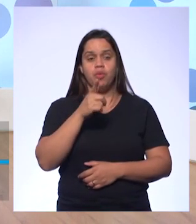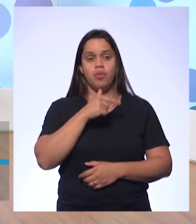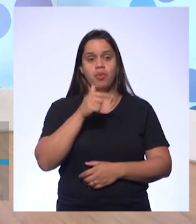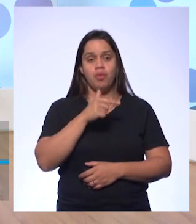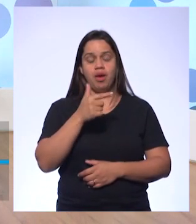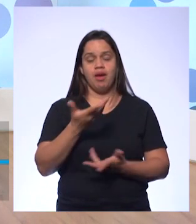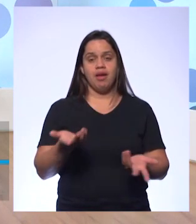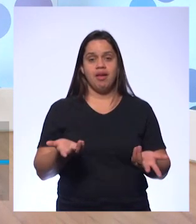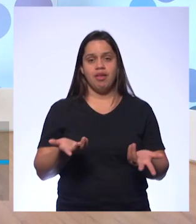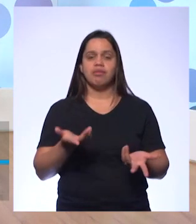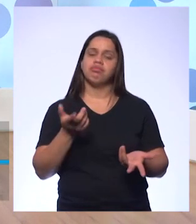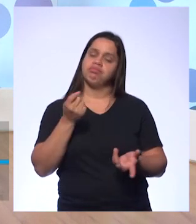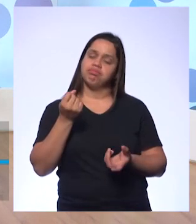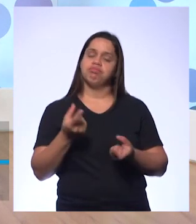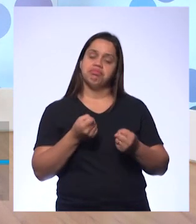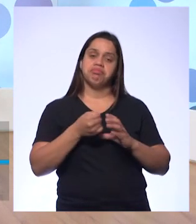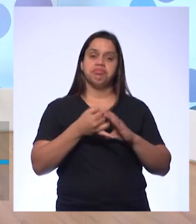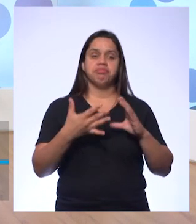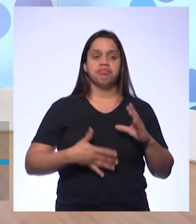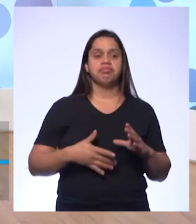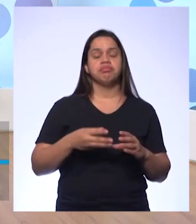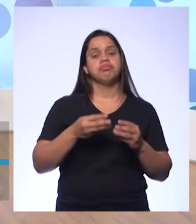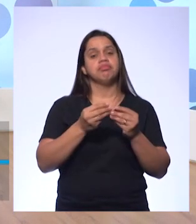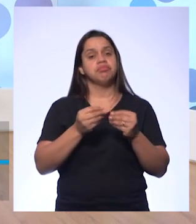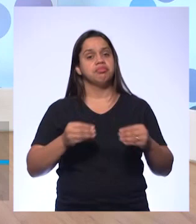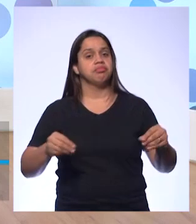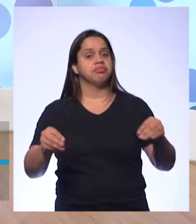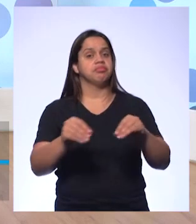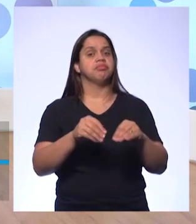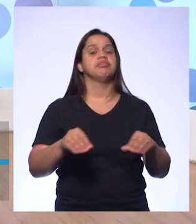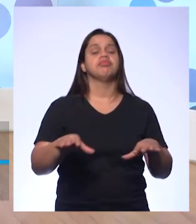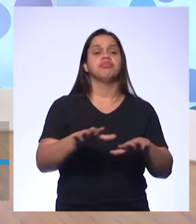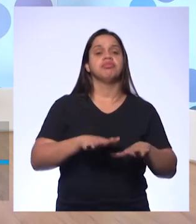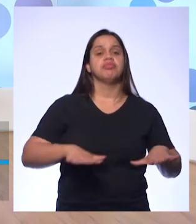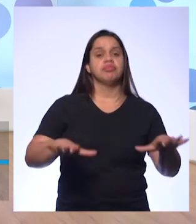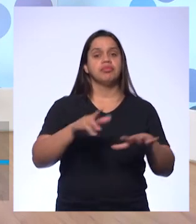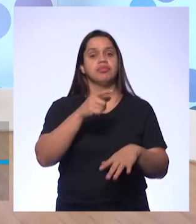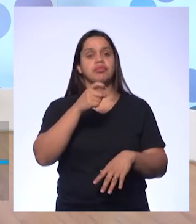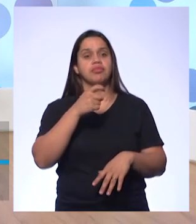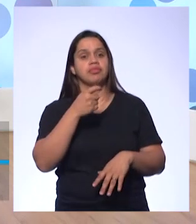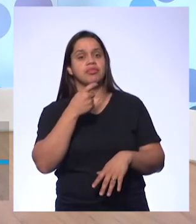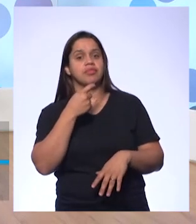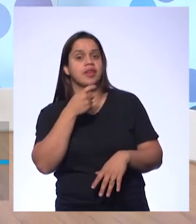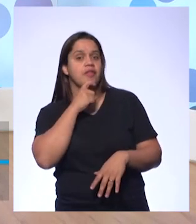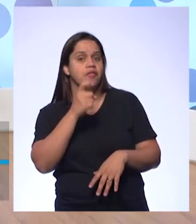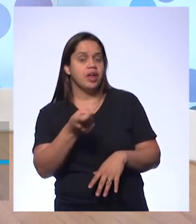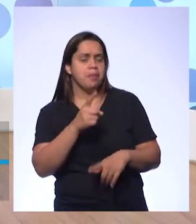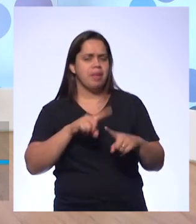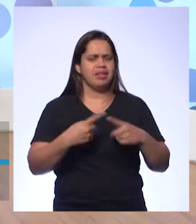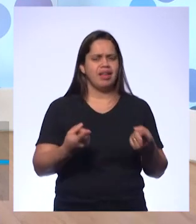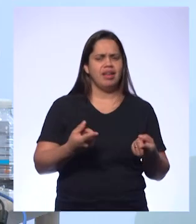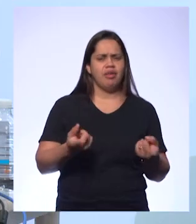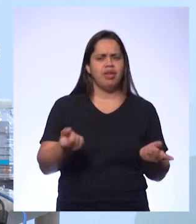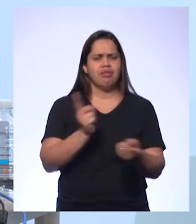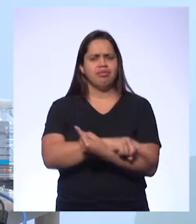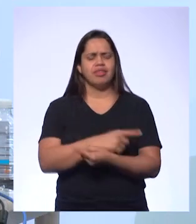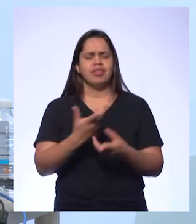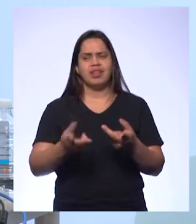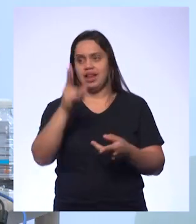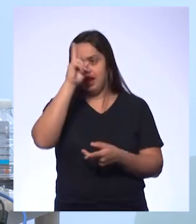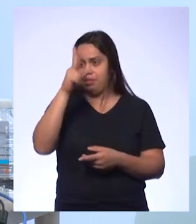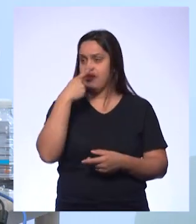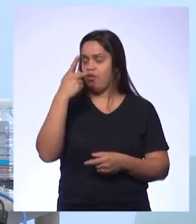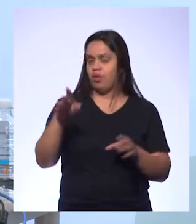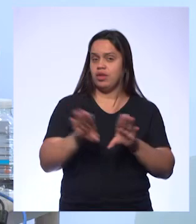algumas características mesmo. Terrestre, é verde. A Maria mas aí contrapõe, é do mar ou é terrestre? Você lembra que falou até da coloração